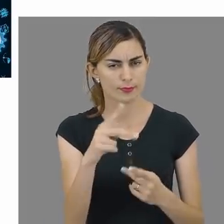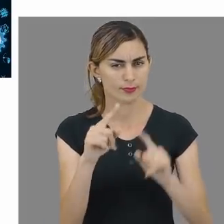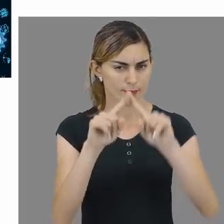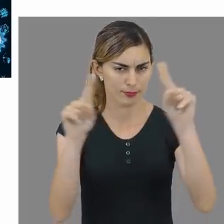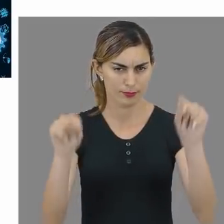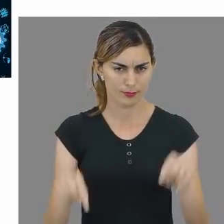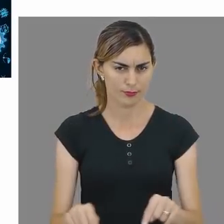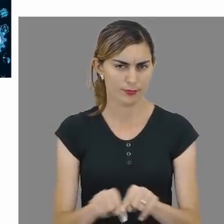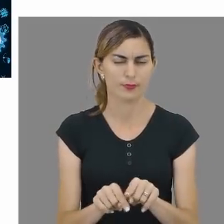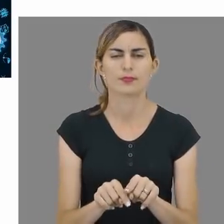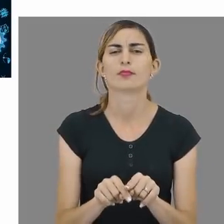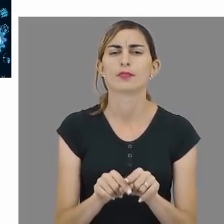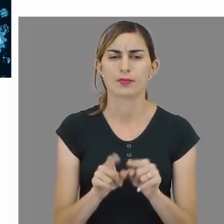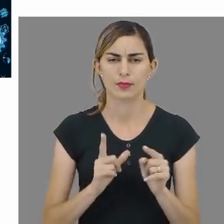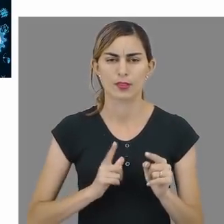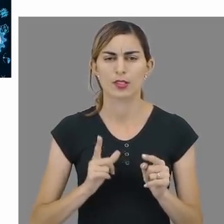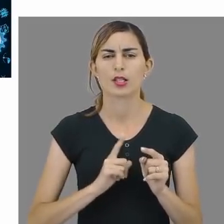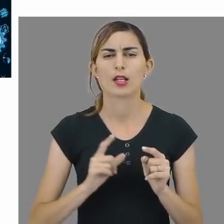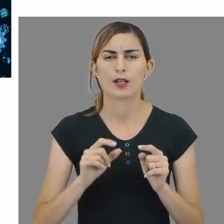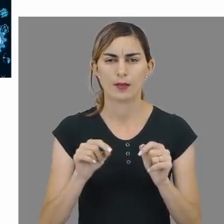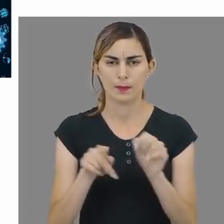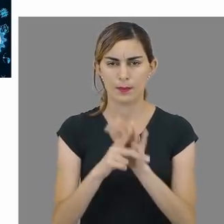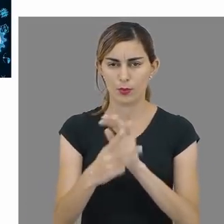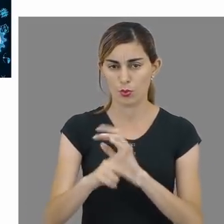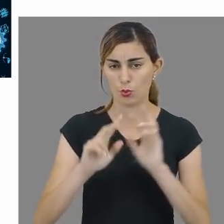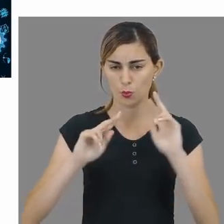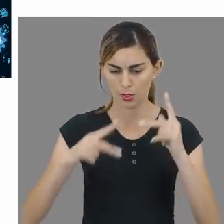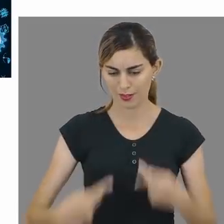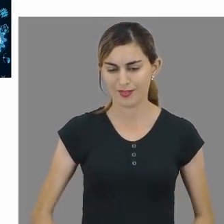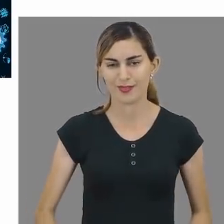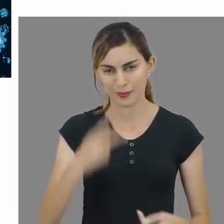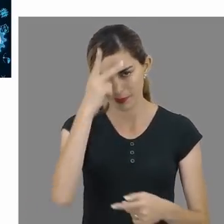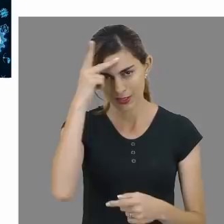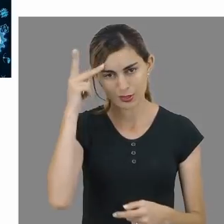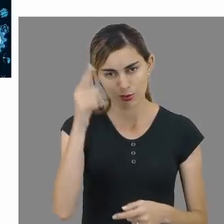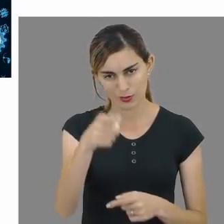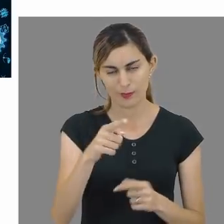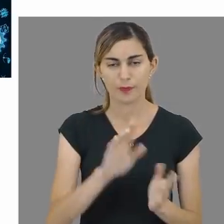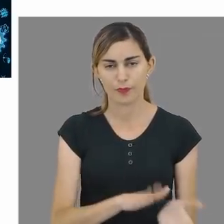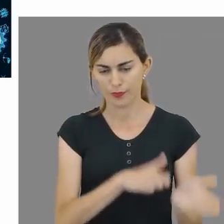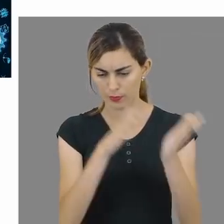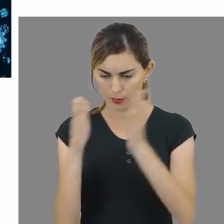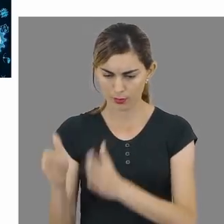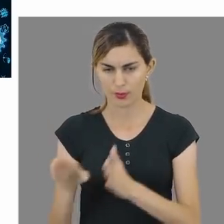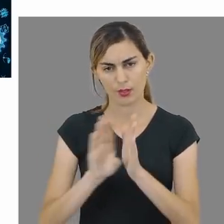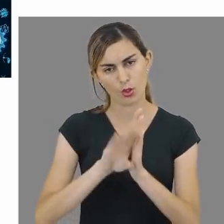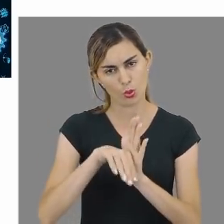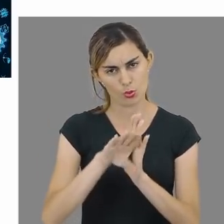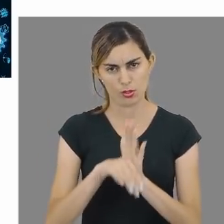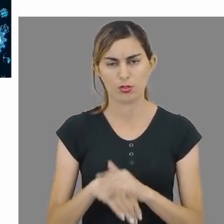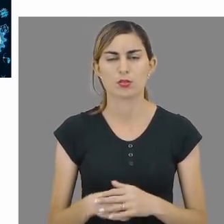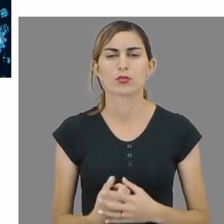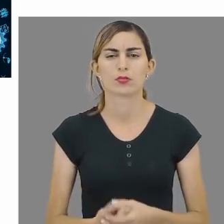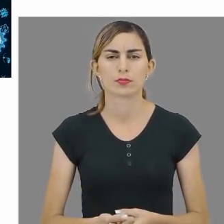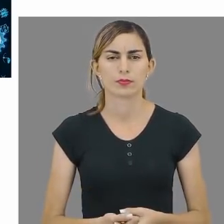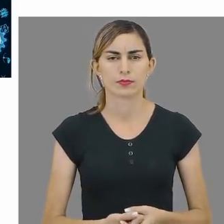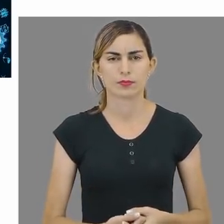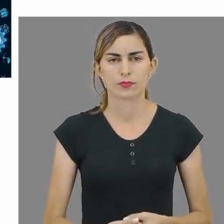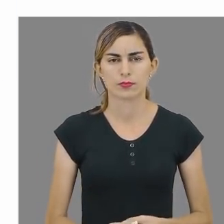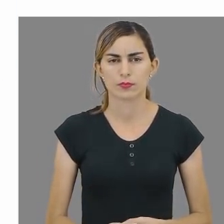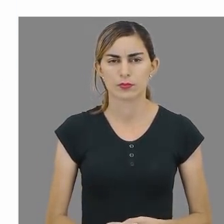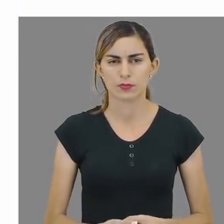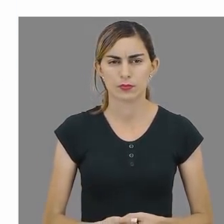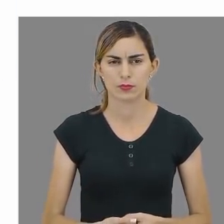observar que se trata de um algoritmo a ser executado por um ser humano. Agora vamos para o próximo conceito.